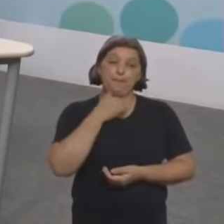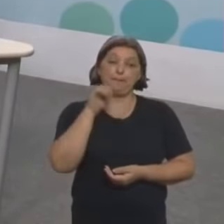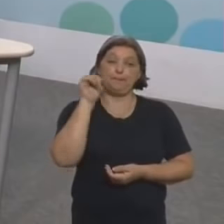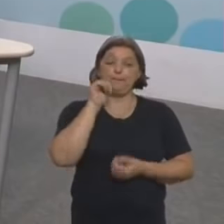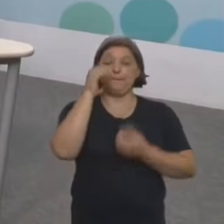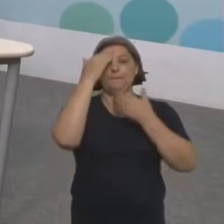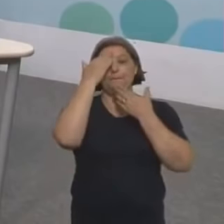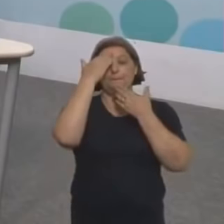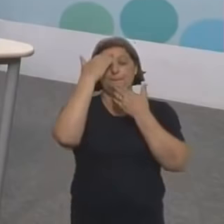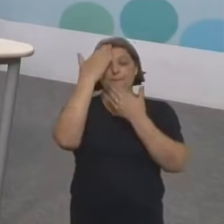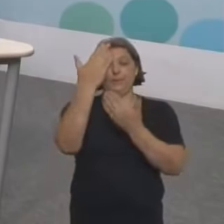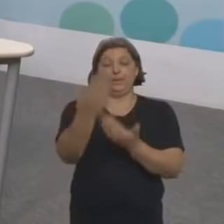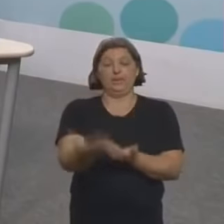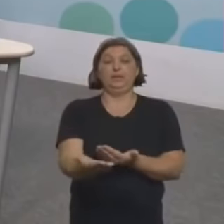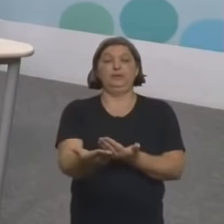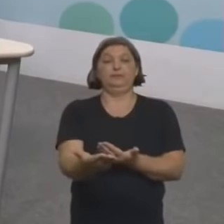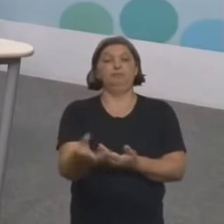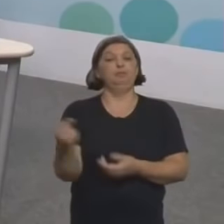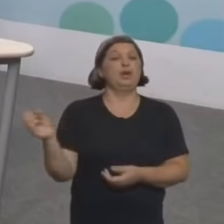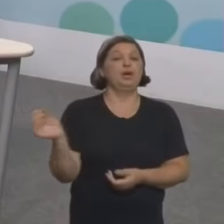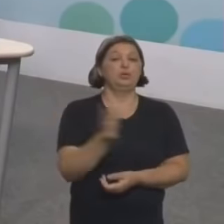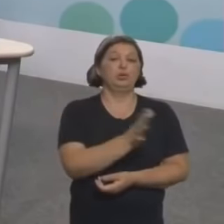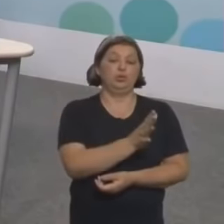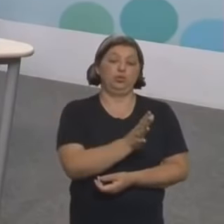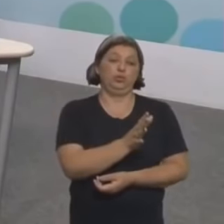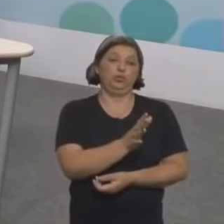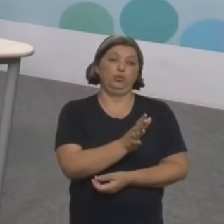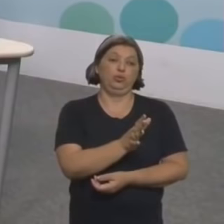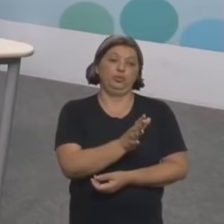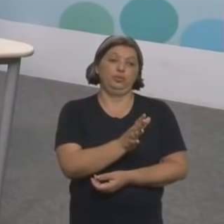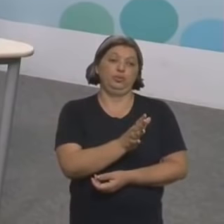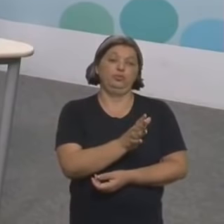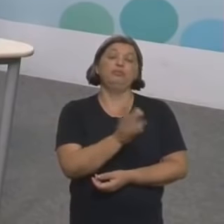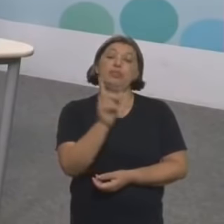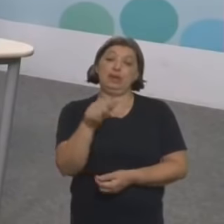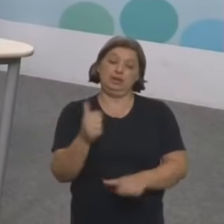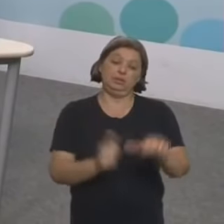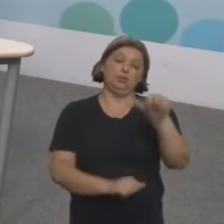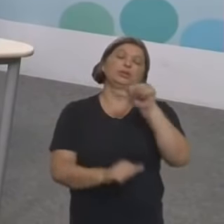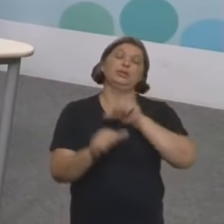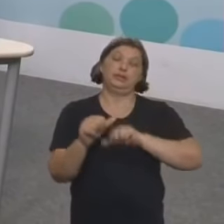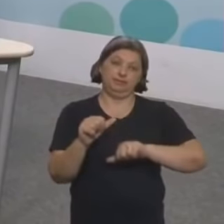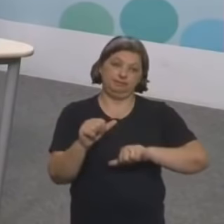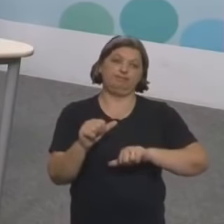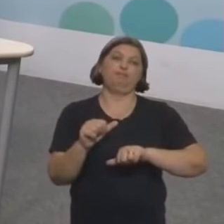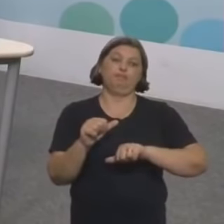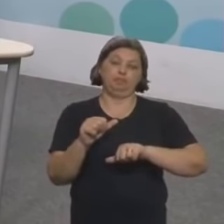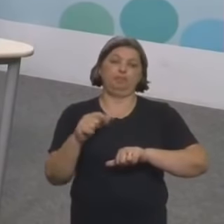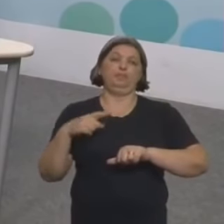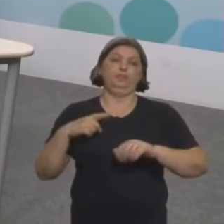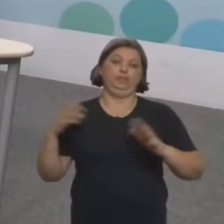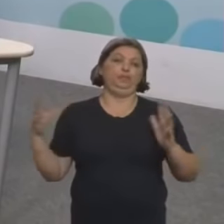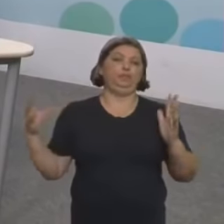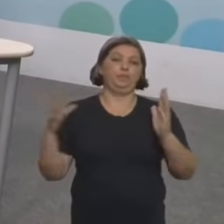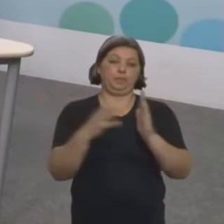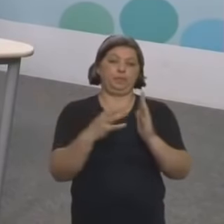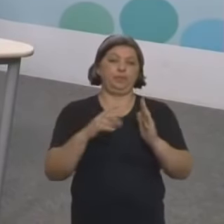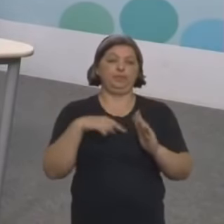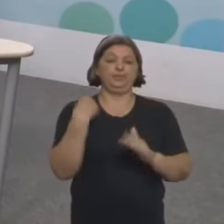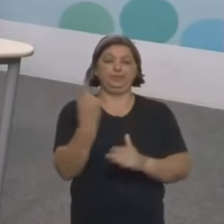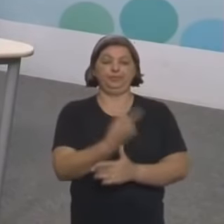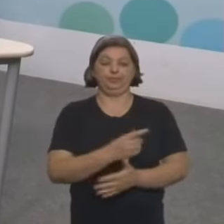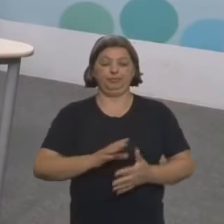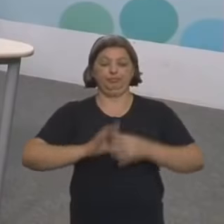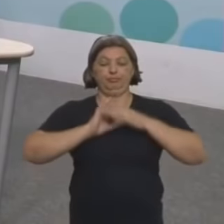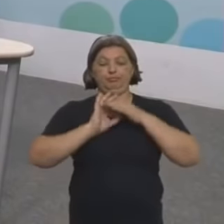obrigada. É novo, é uma mudança aí, vai impactar, mas a gente está com